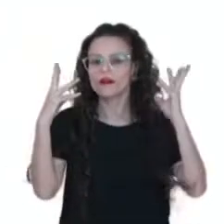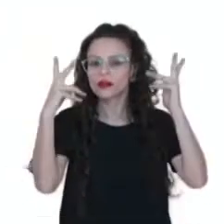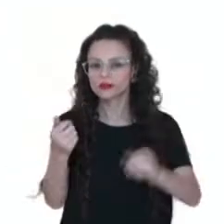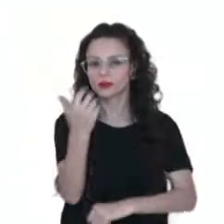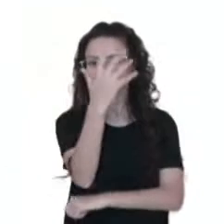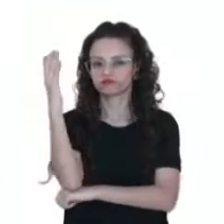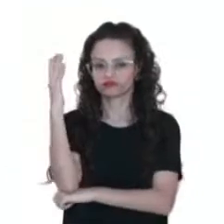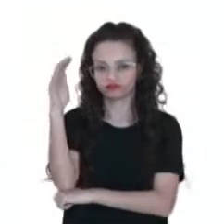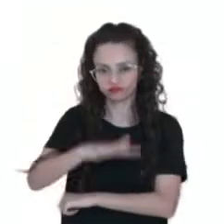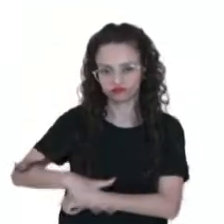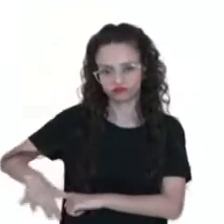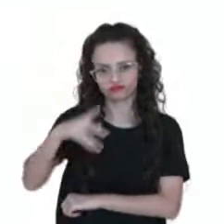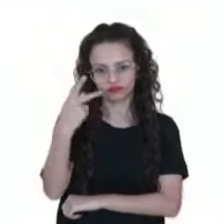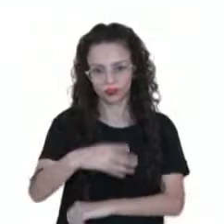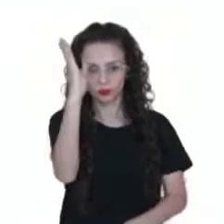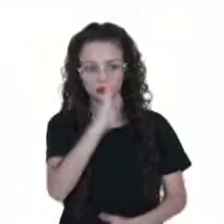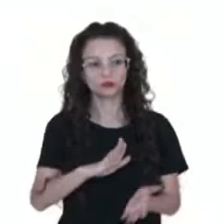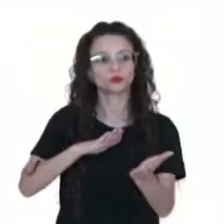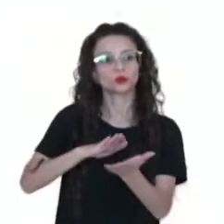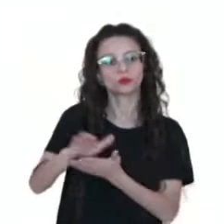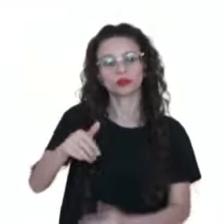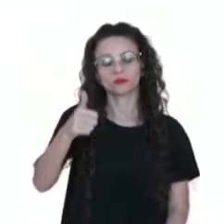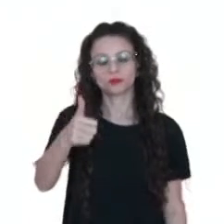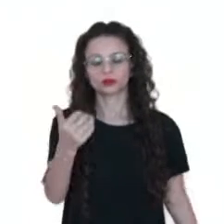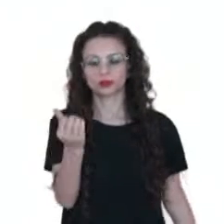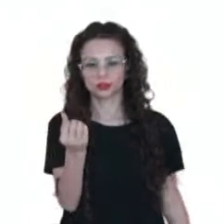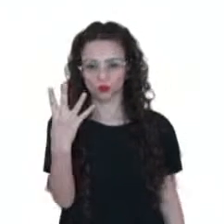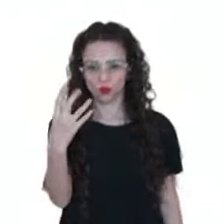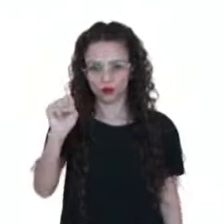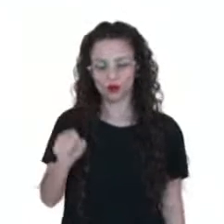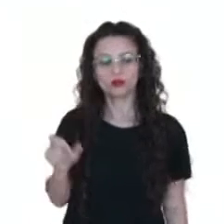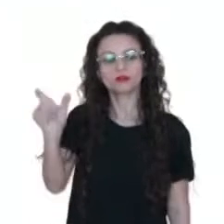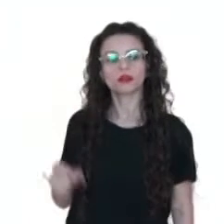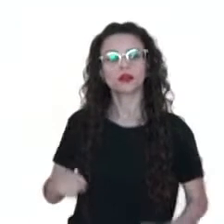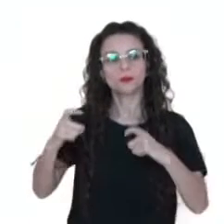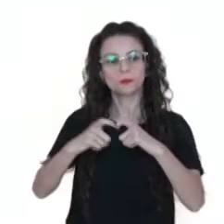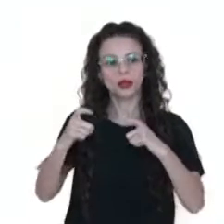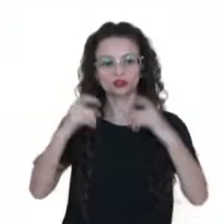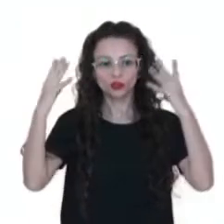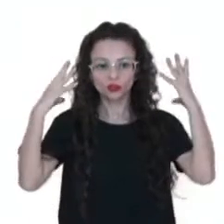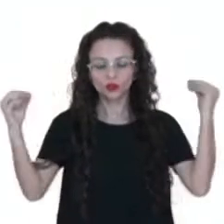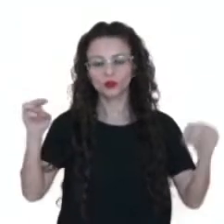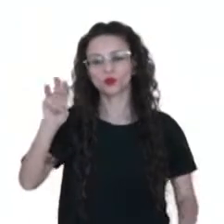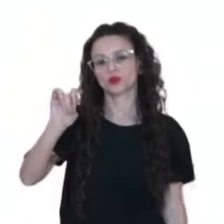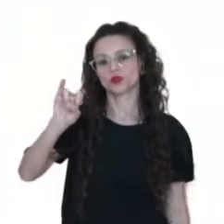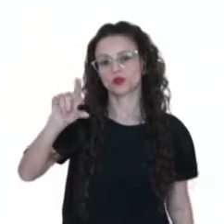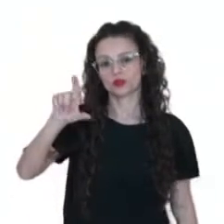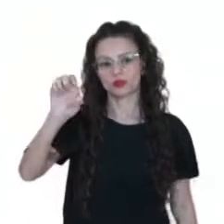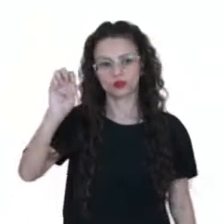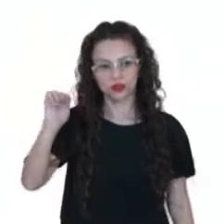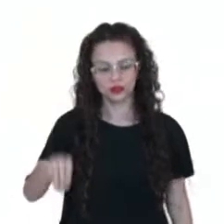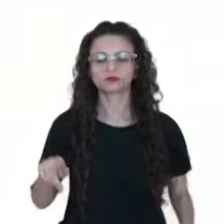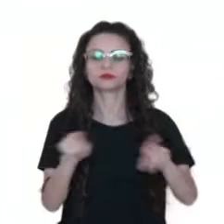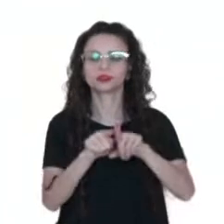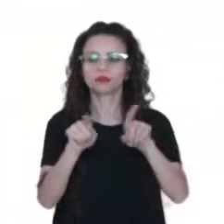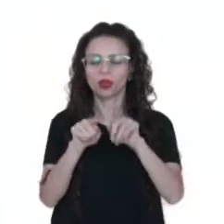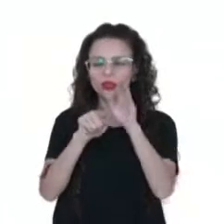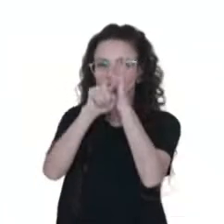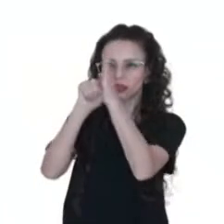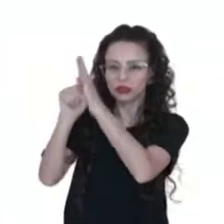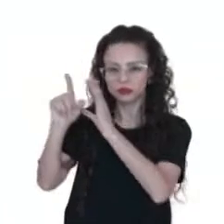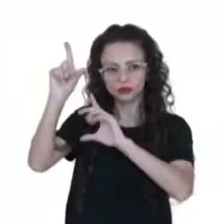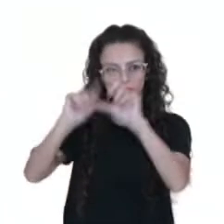publicado em 1648, pelo médico naturalista holandês Willem Piso e o astrônomo alemão